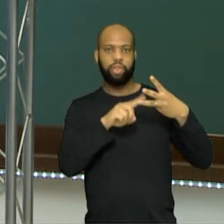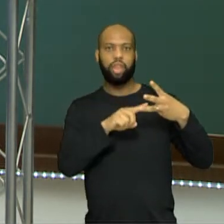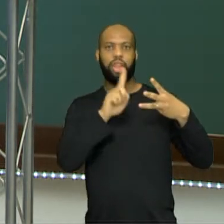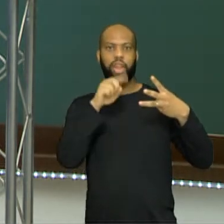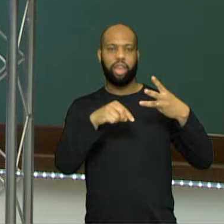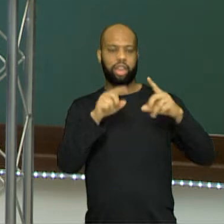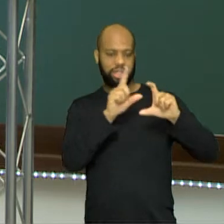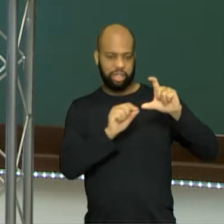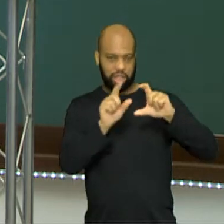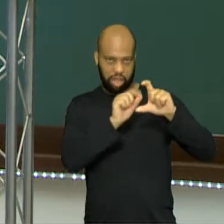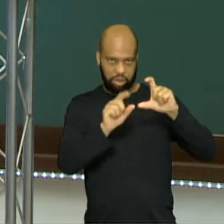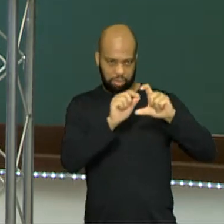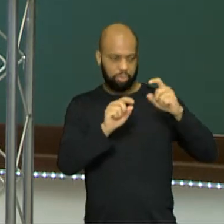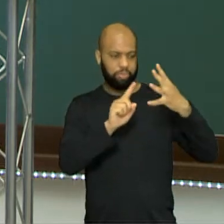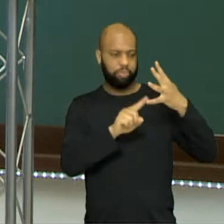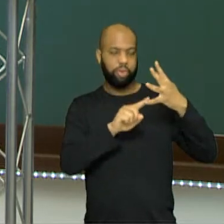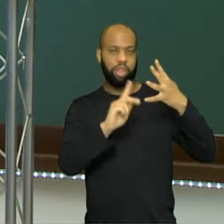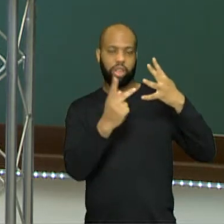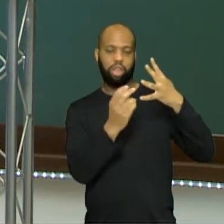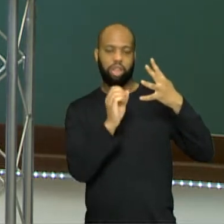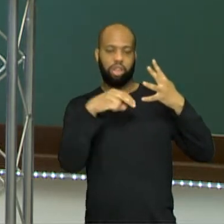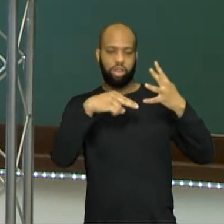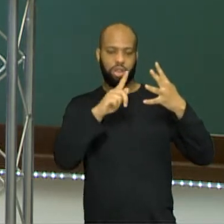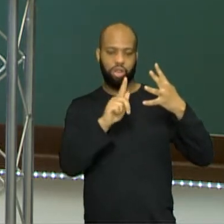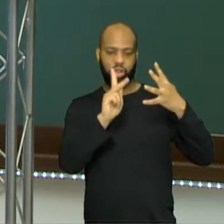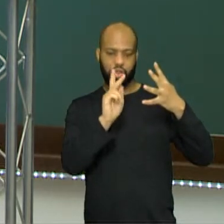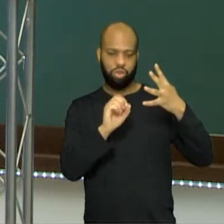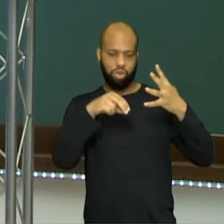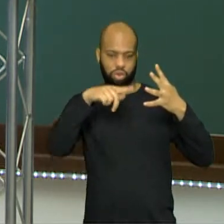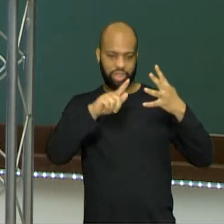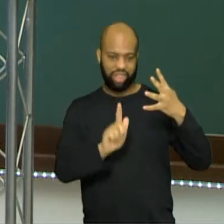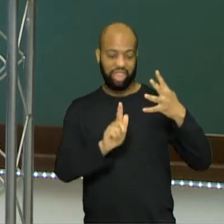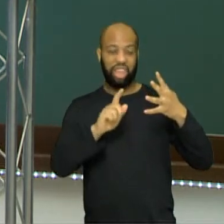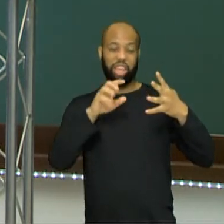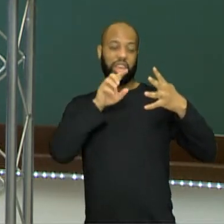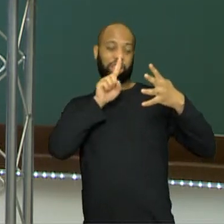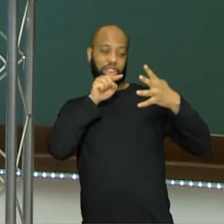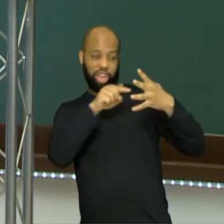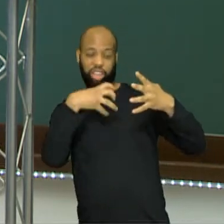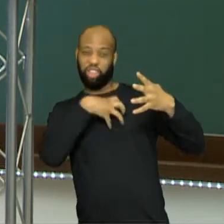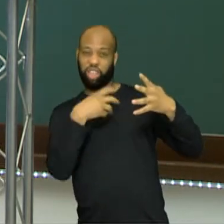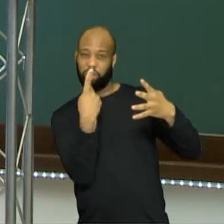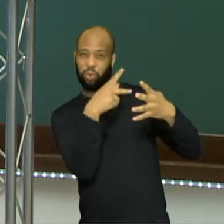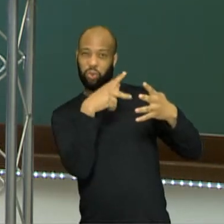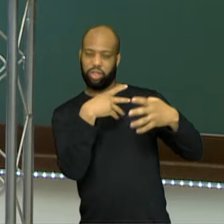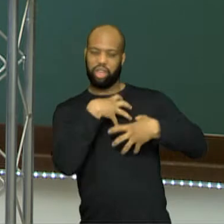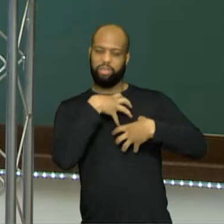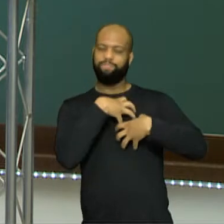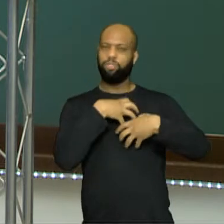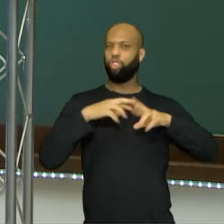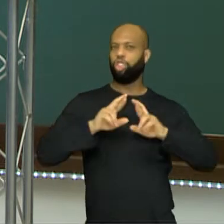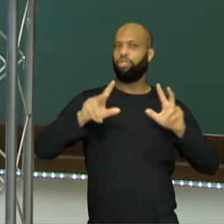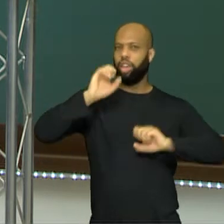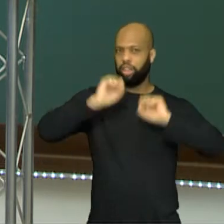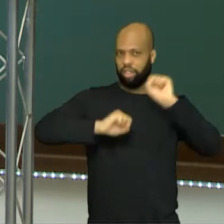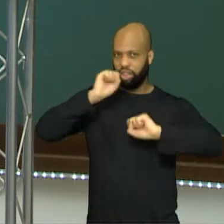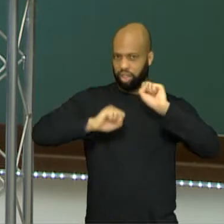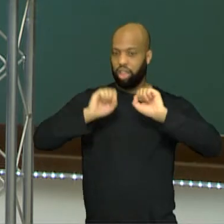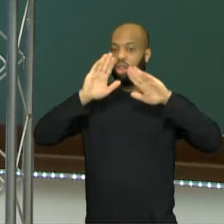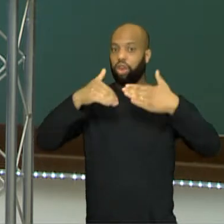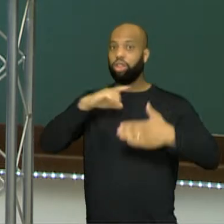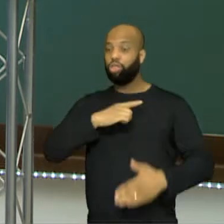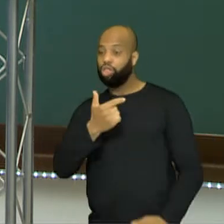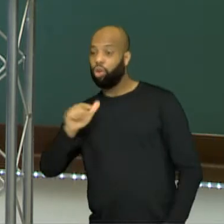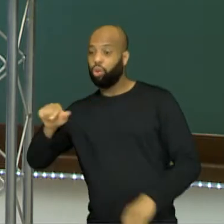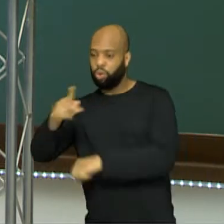cópia de outros, principalmente da área, porque perceberam a potencialidade desse modelo, visto